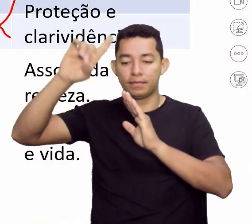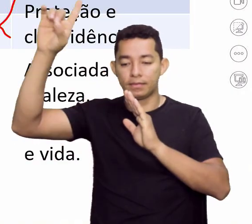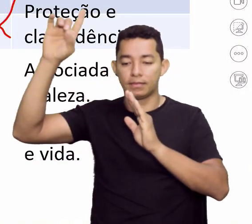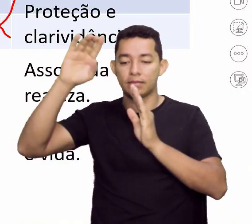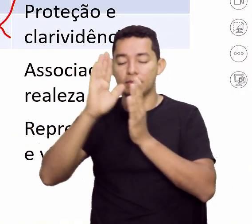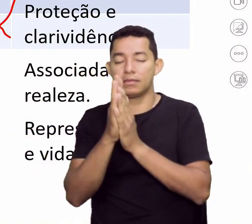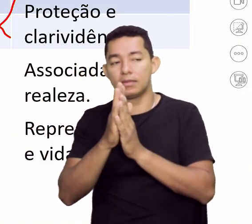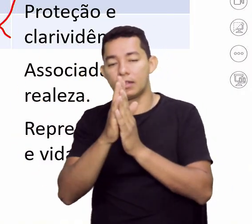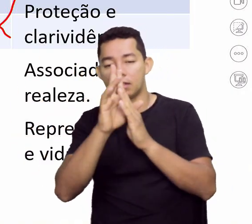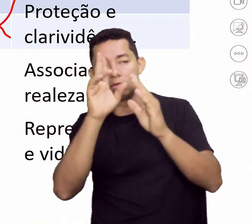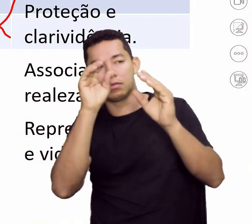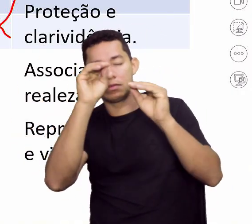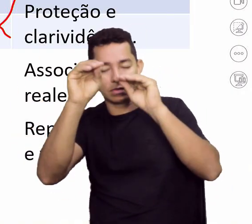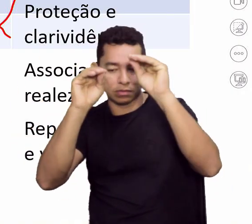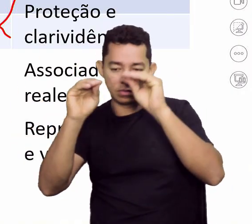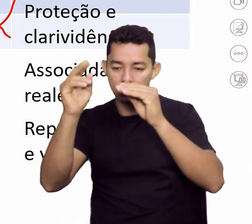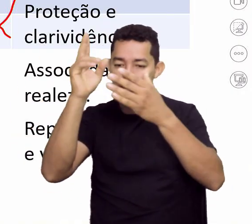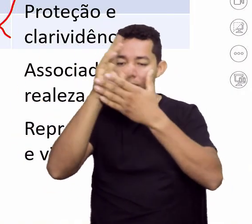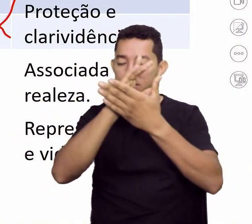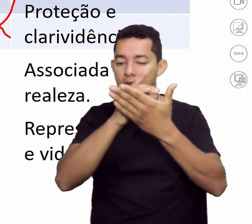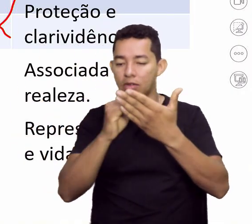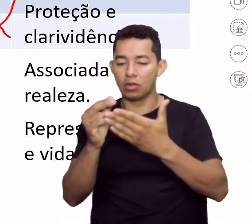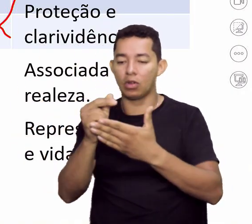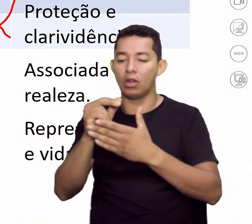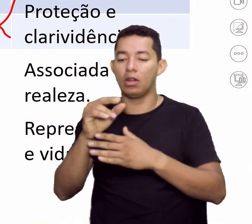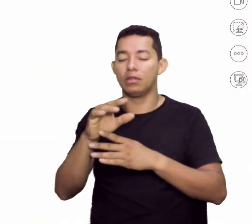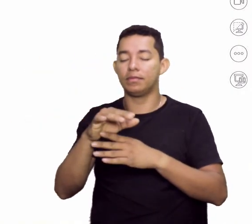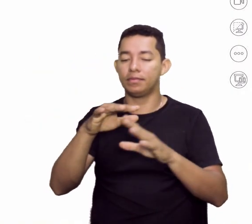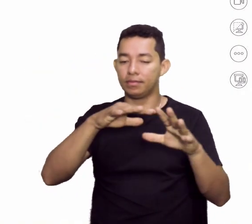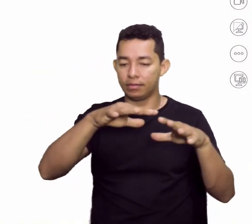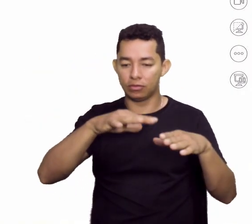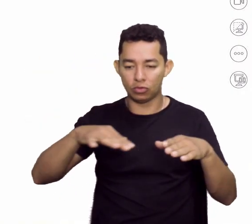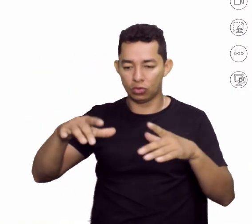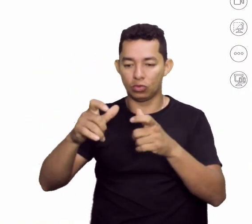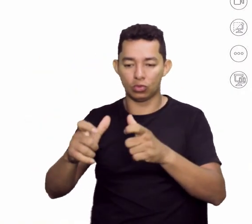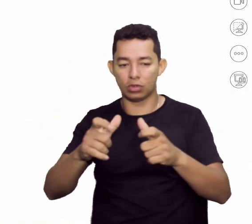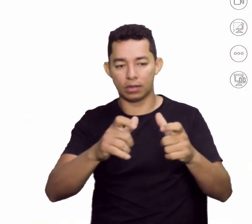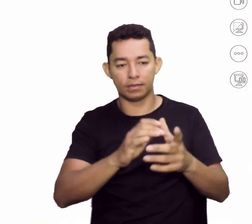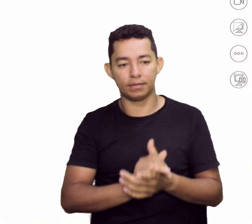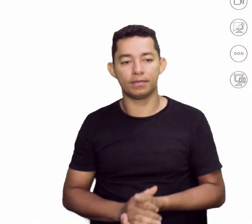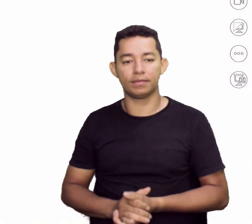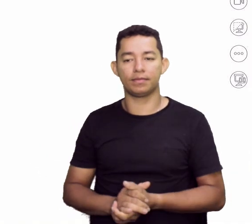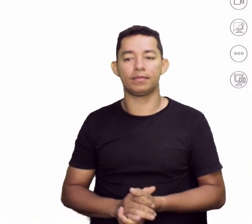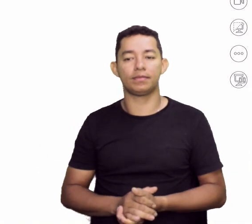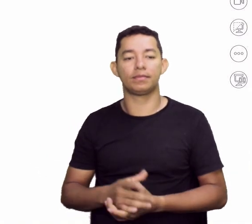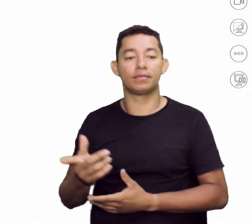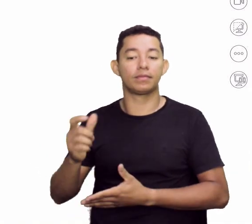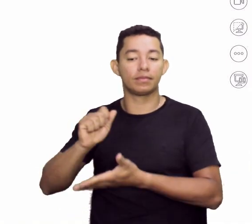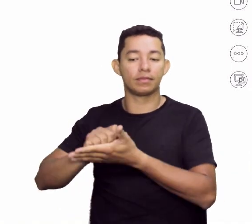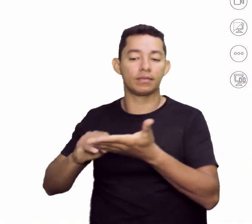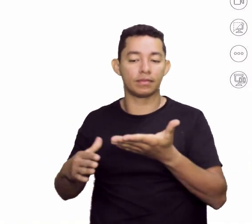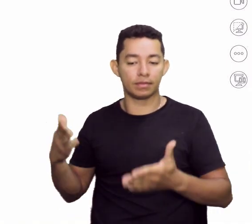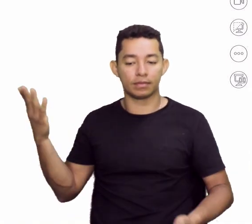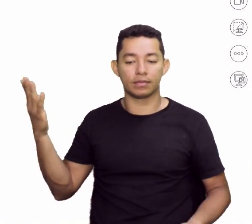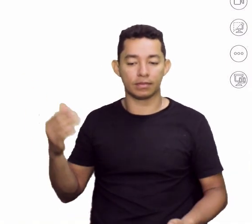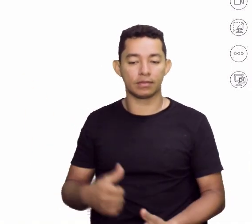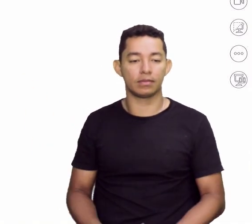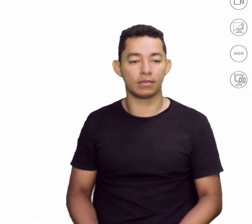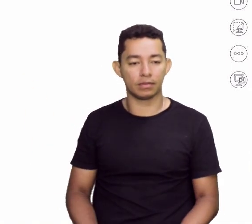os túmulos e templos, tá? Então, seguindo aqui, nós temos a atividade.